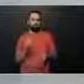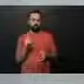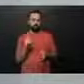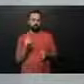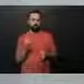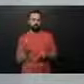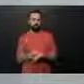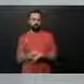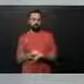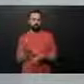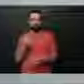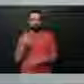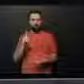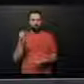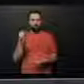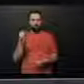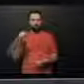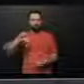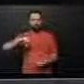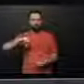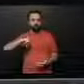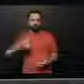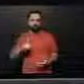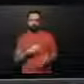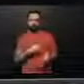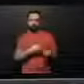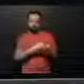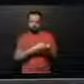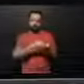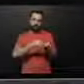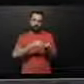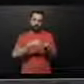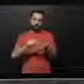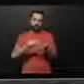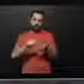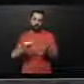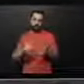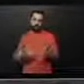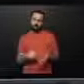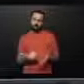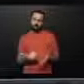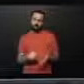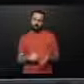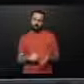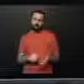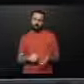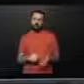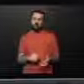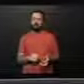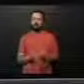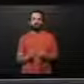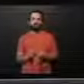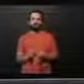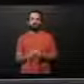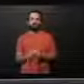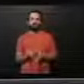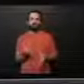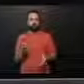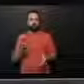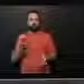189. Escrever por extenso os numerais trabalhados nos exercícios das páginas